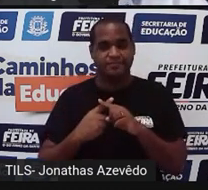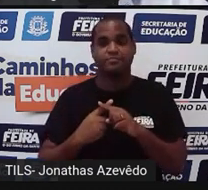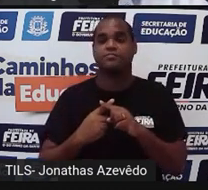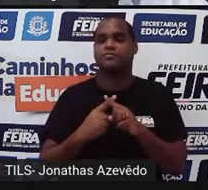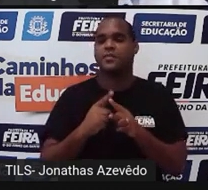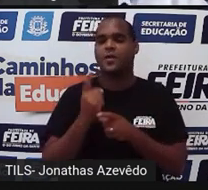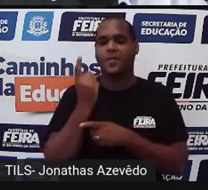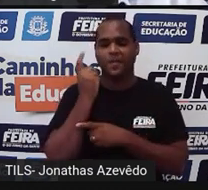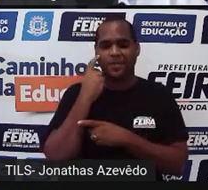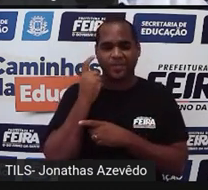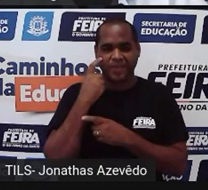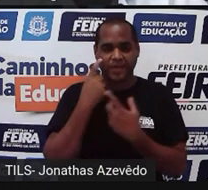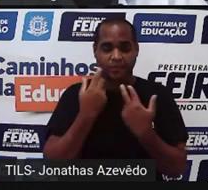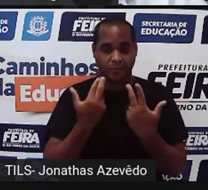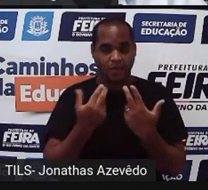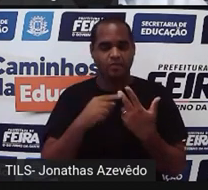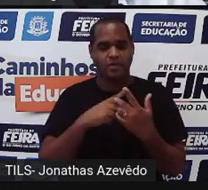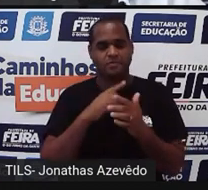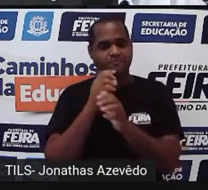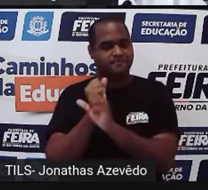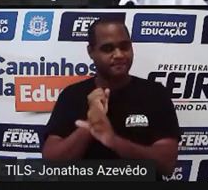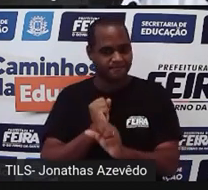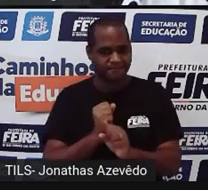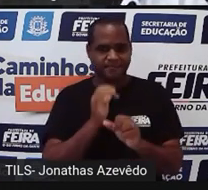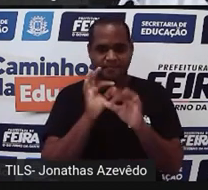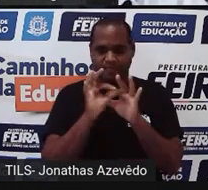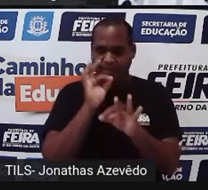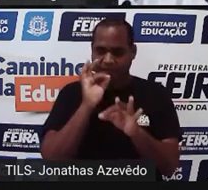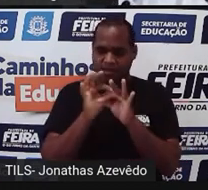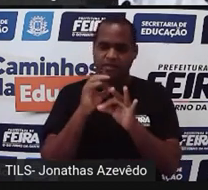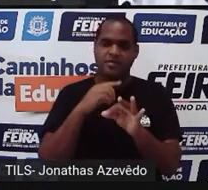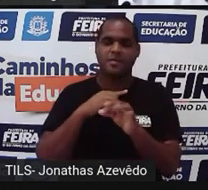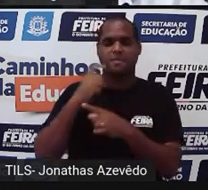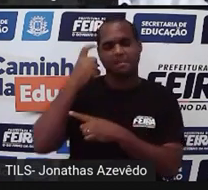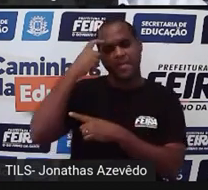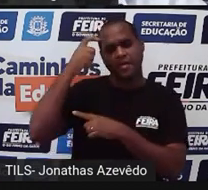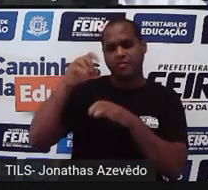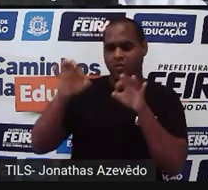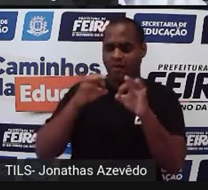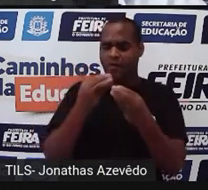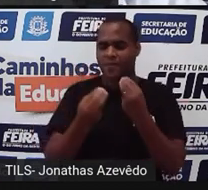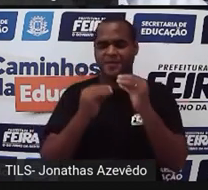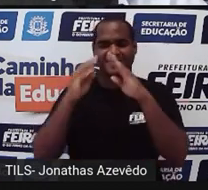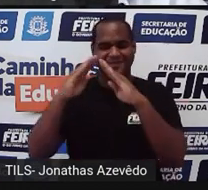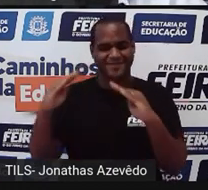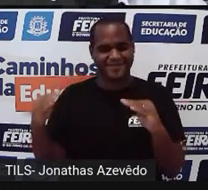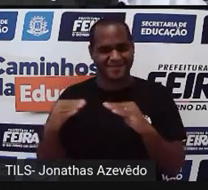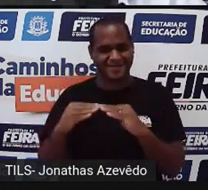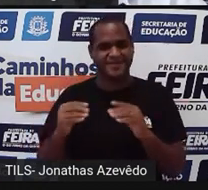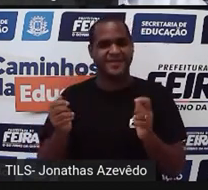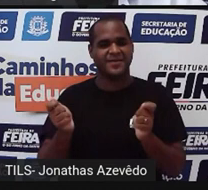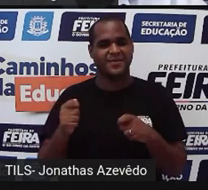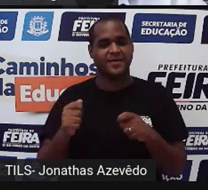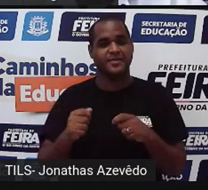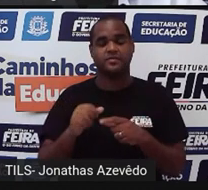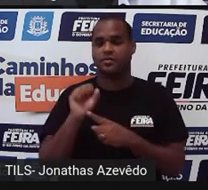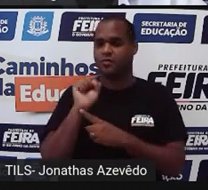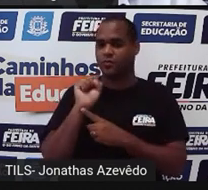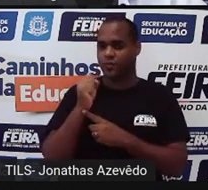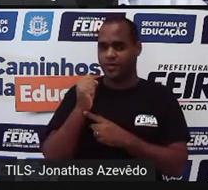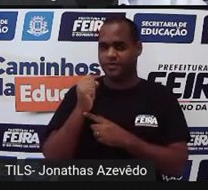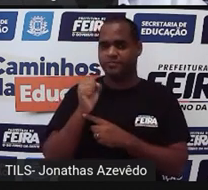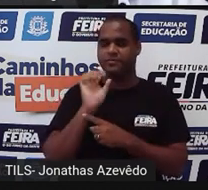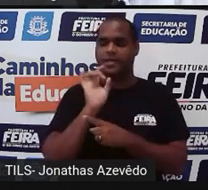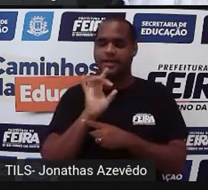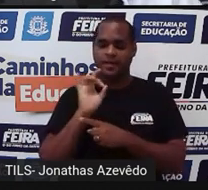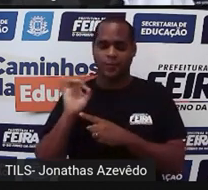mesma forma para a quantidade de canudos, pensando na construção das pirâmides, tá bom? São 8 canudos para